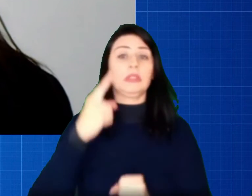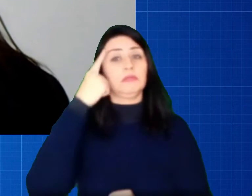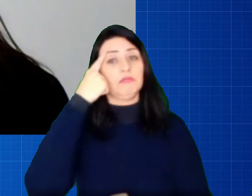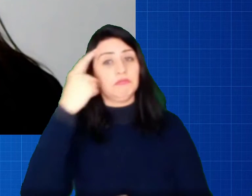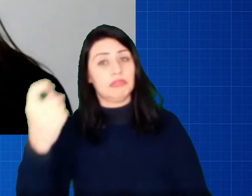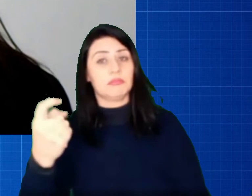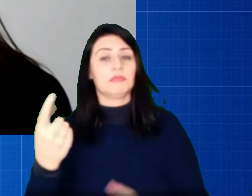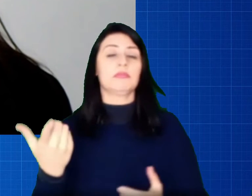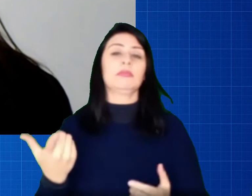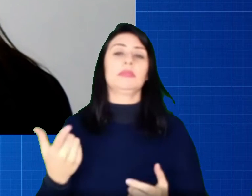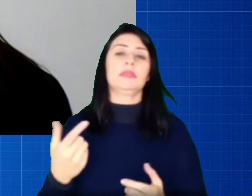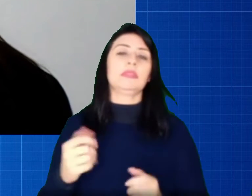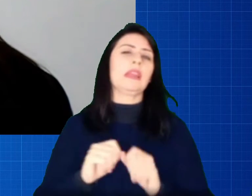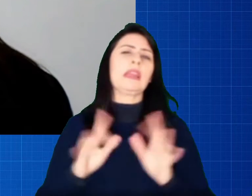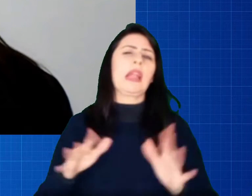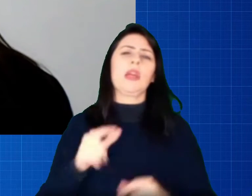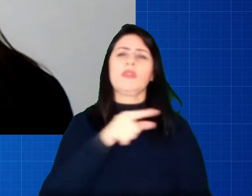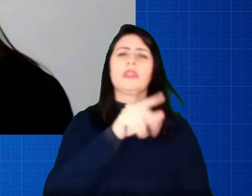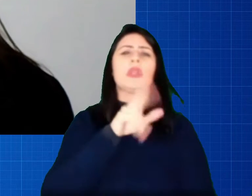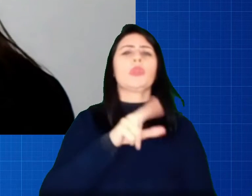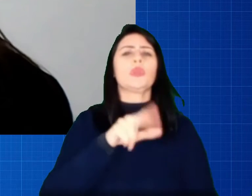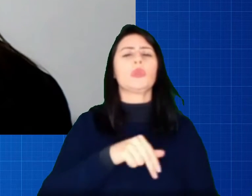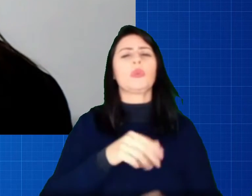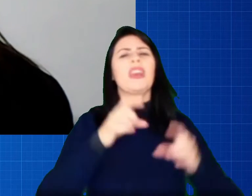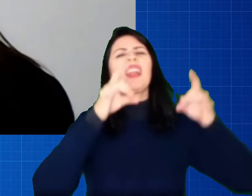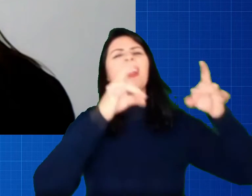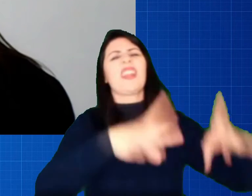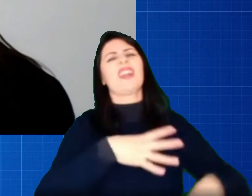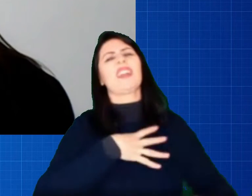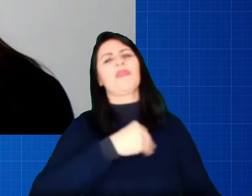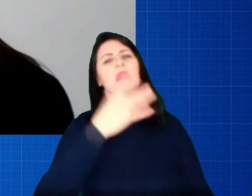gente mais percebe que são os potenciais, né,